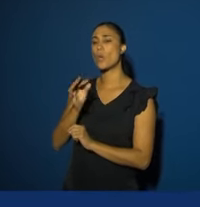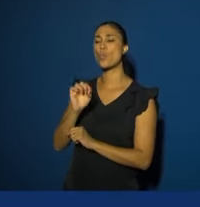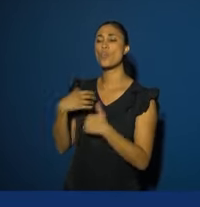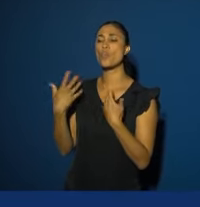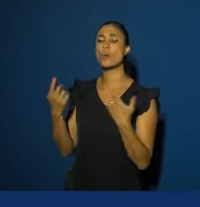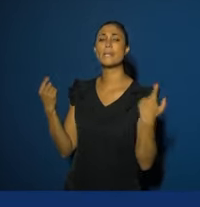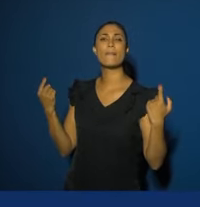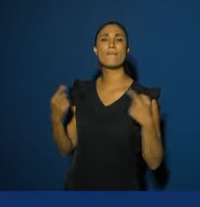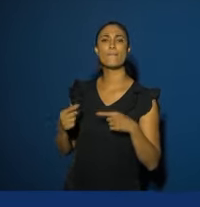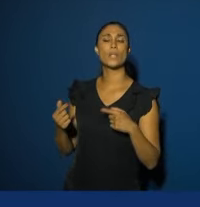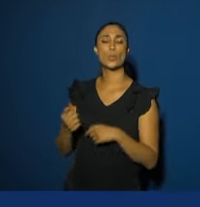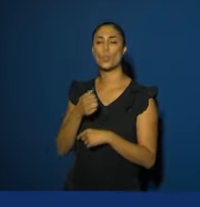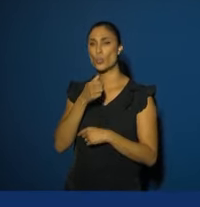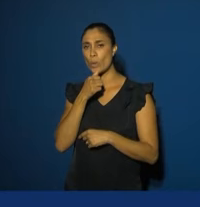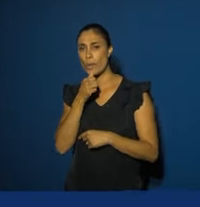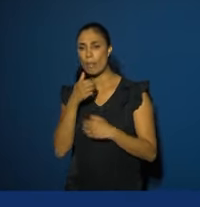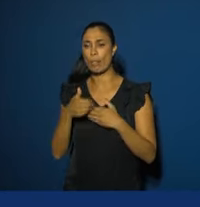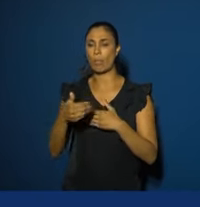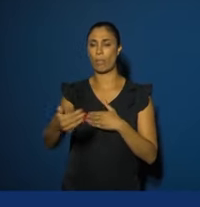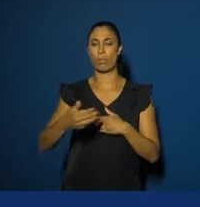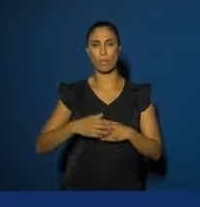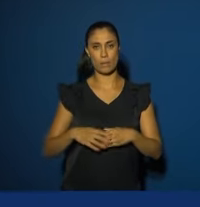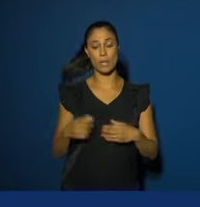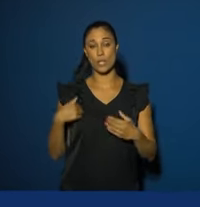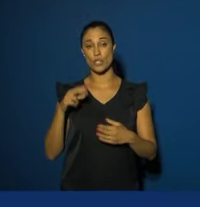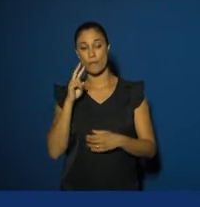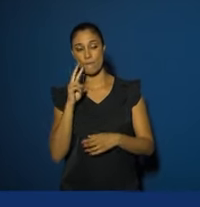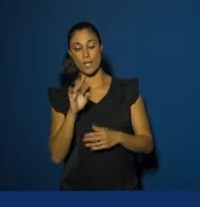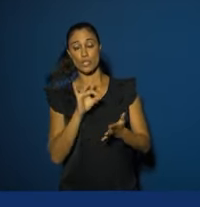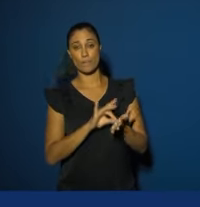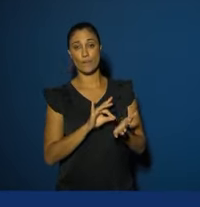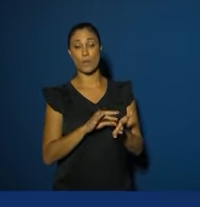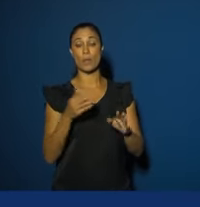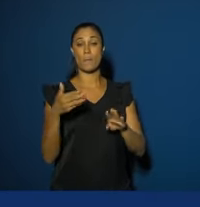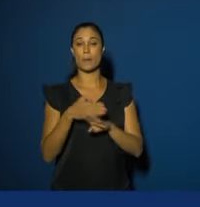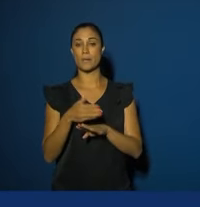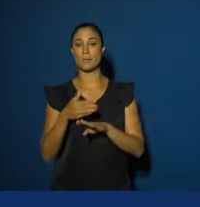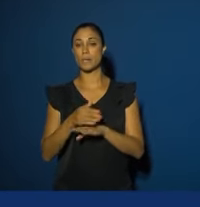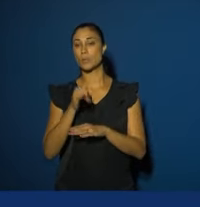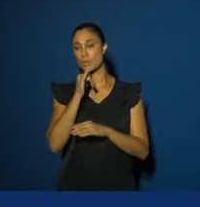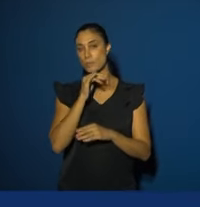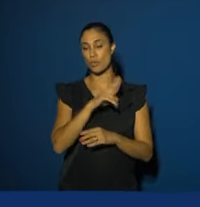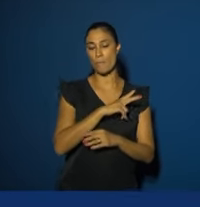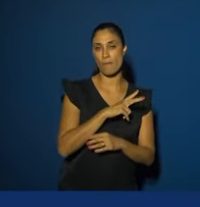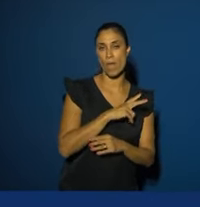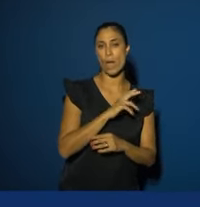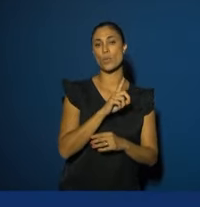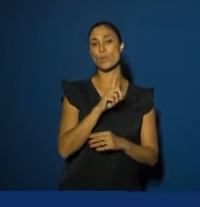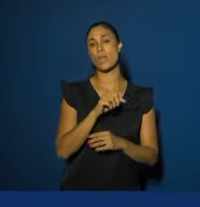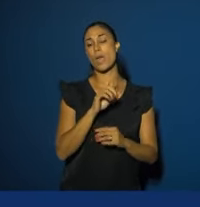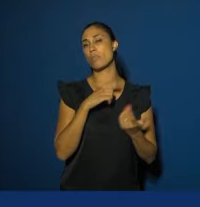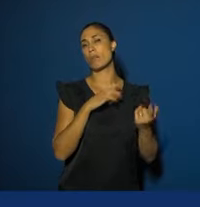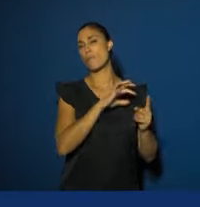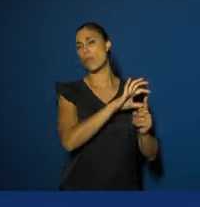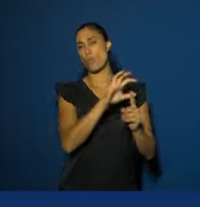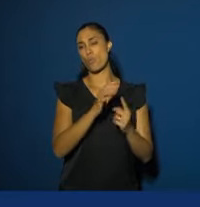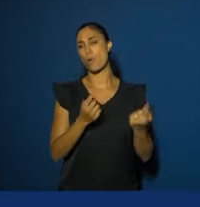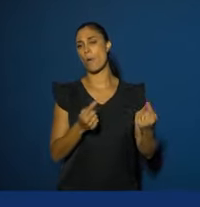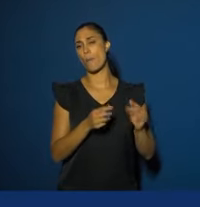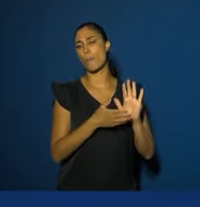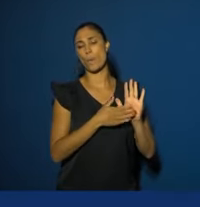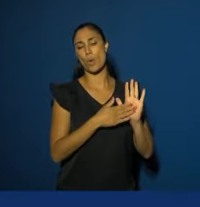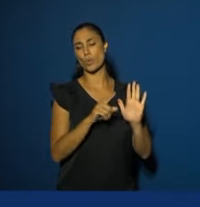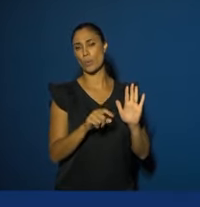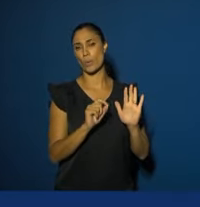são os desafios ainda eh a gente vê que de fato a participação por exemplo de play privados que era um do intuito um dos intuitos do